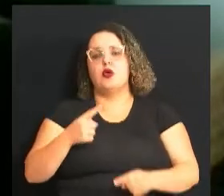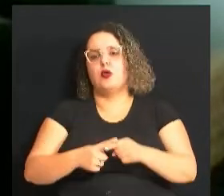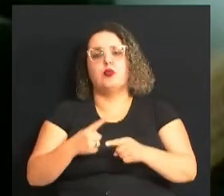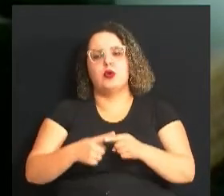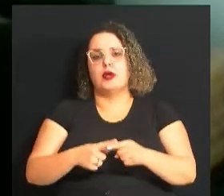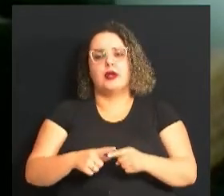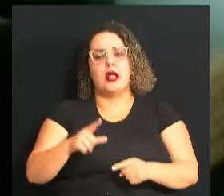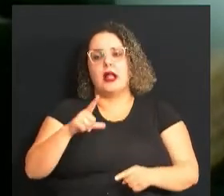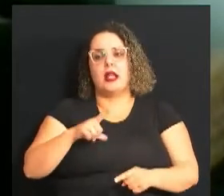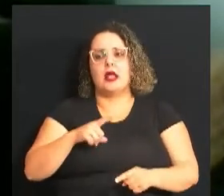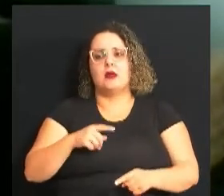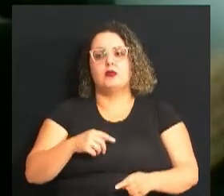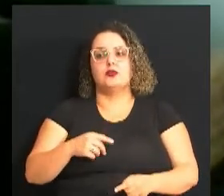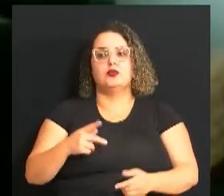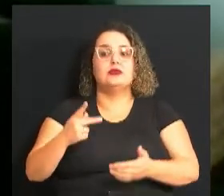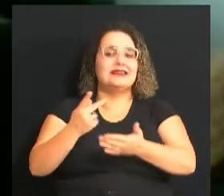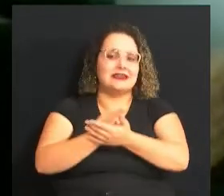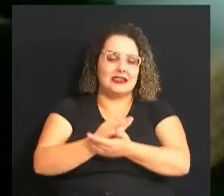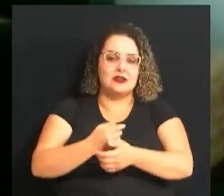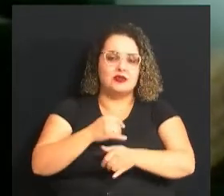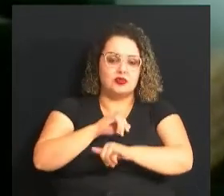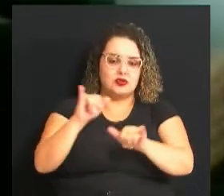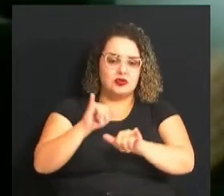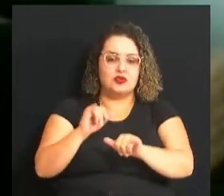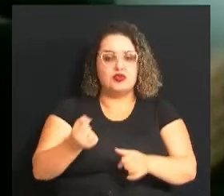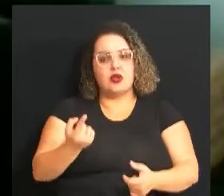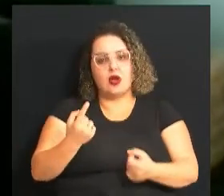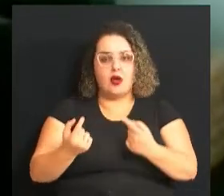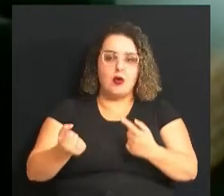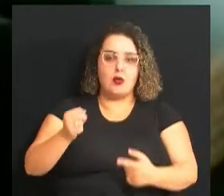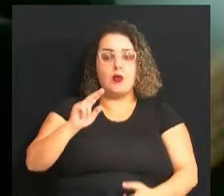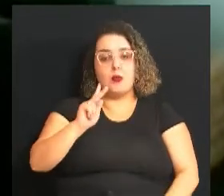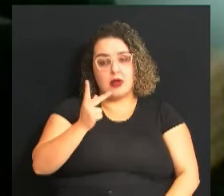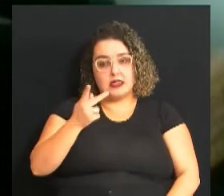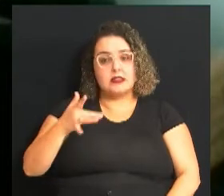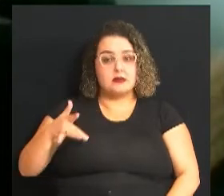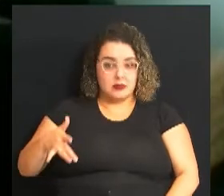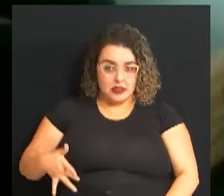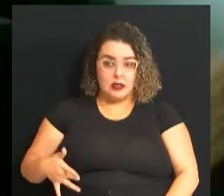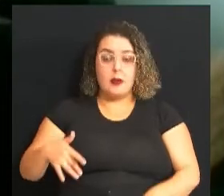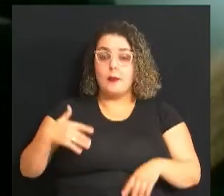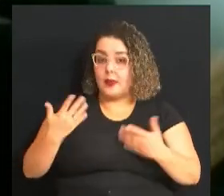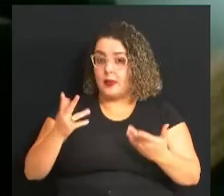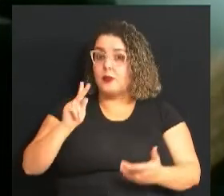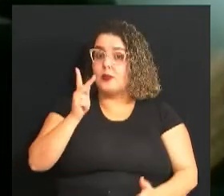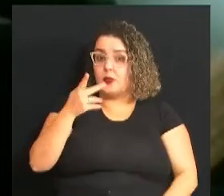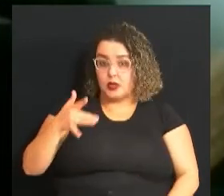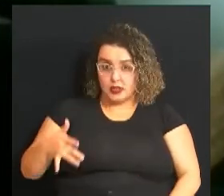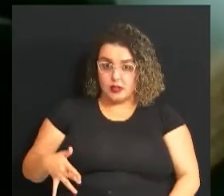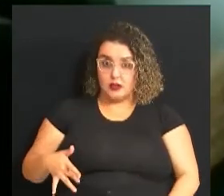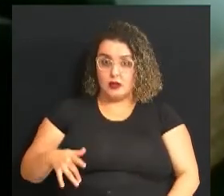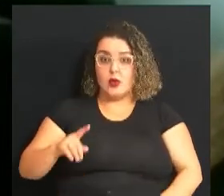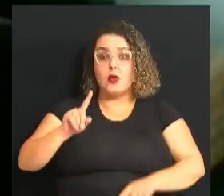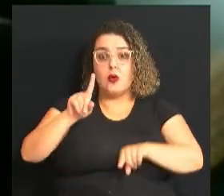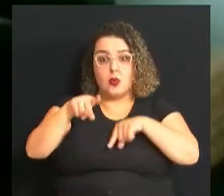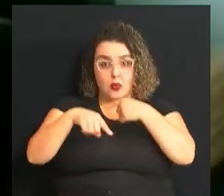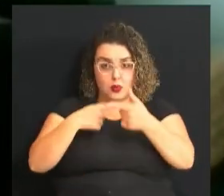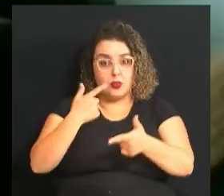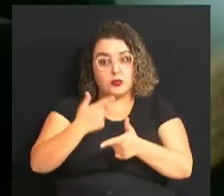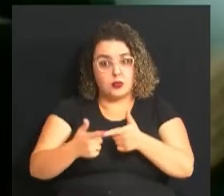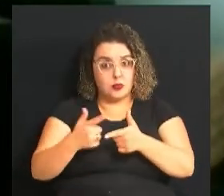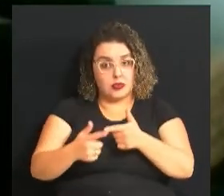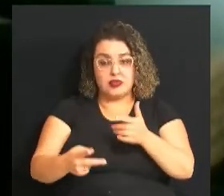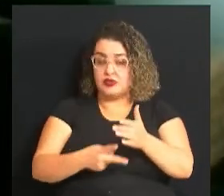de notificação de algumas hepatites, mas porque algumas hepatites dão outros problemas secundários. Então,